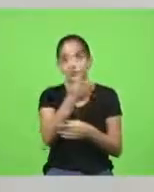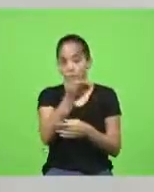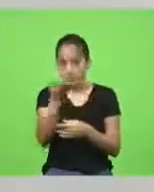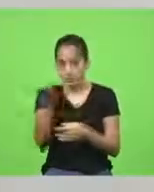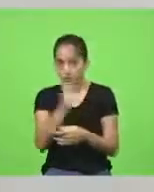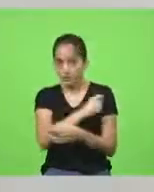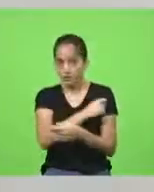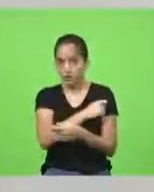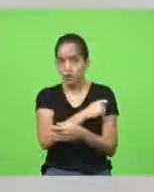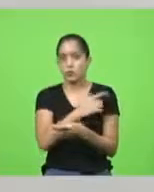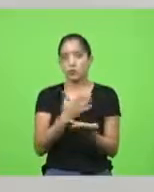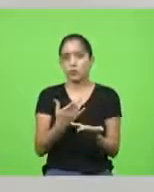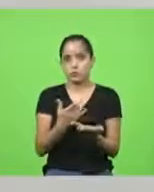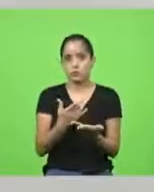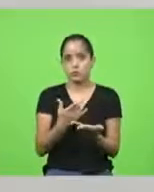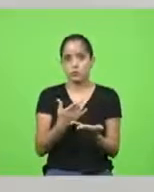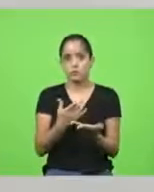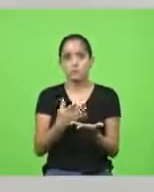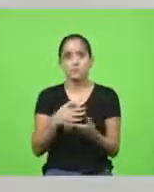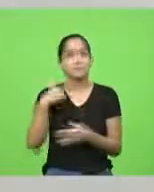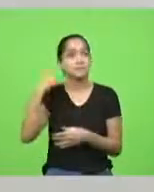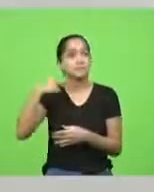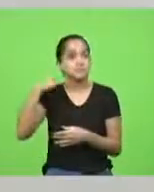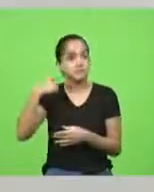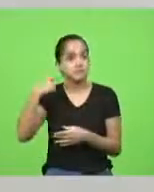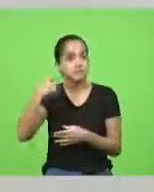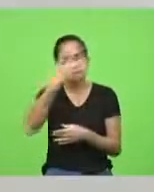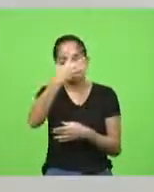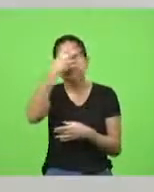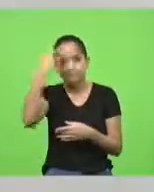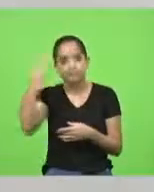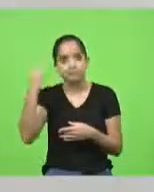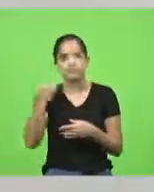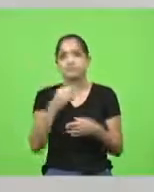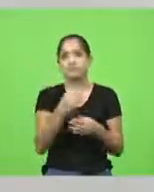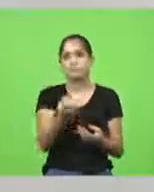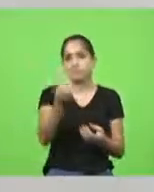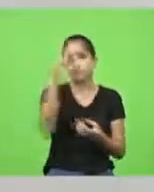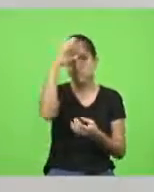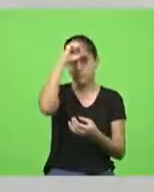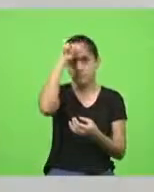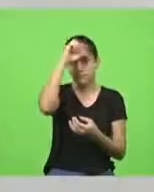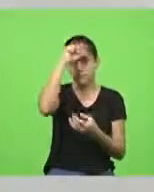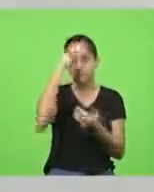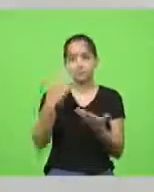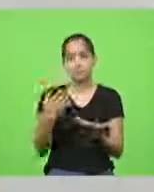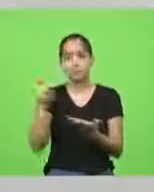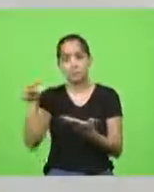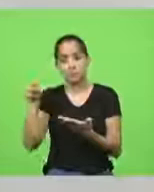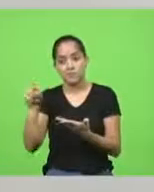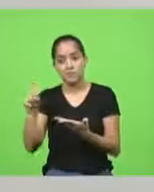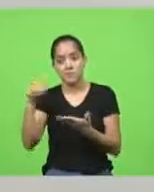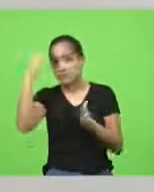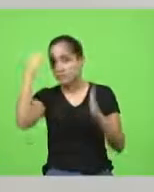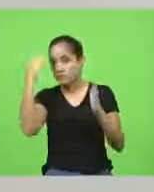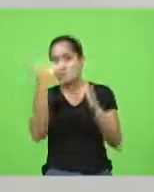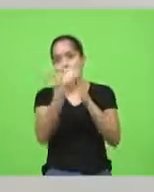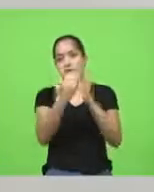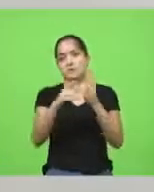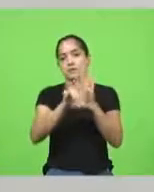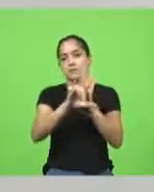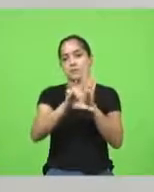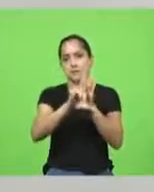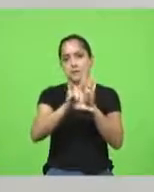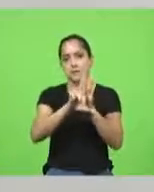esqueça aquilo que a gente ensinou em sala de aula, porque o próprio Supremo Tribunal Federal não cumpre, rasga a Constituição Federal.